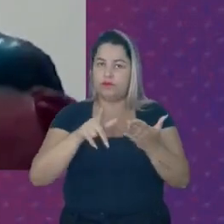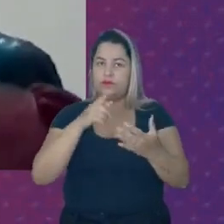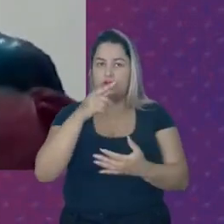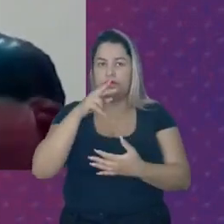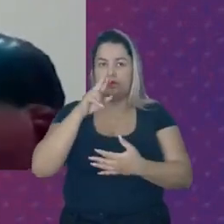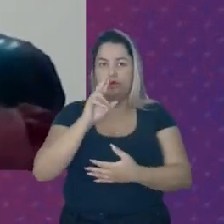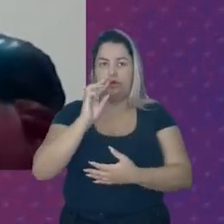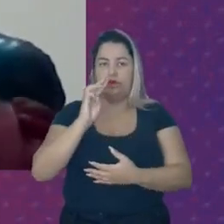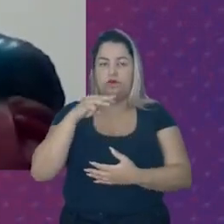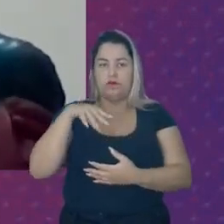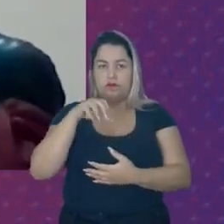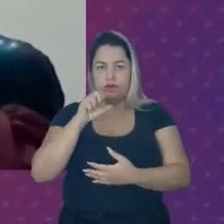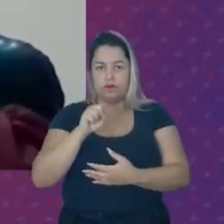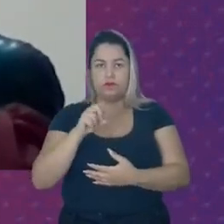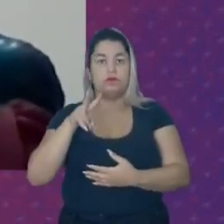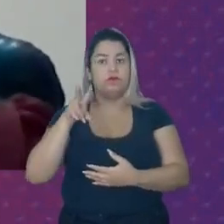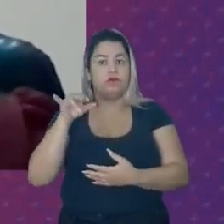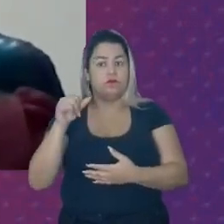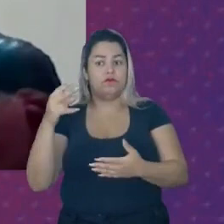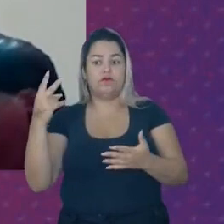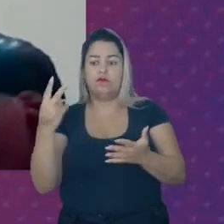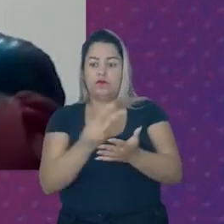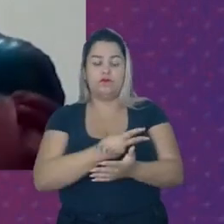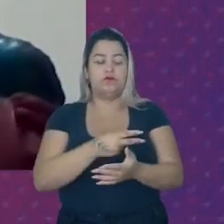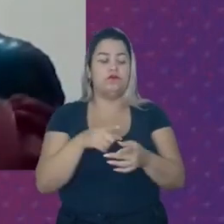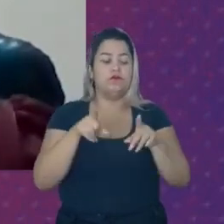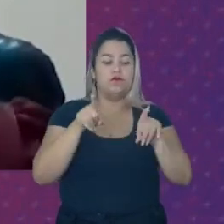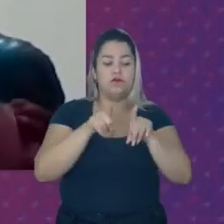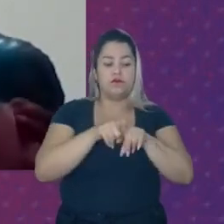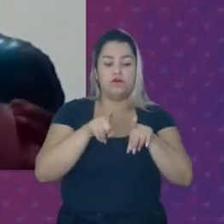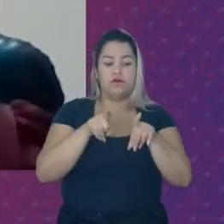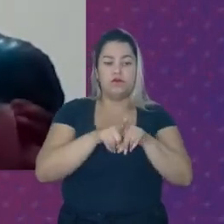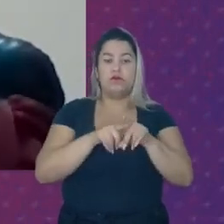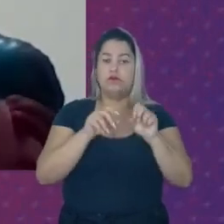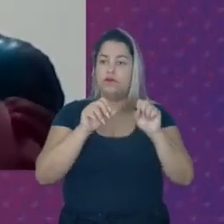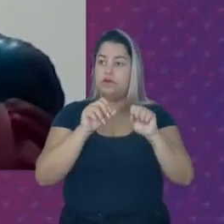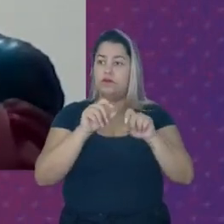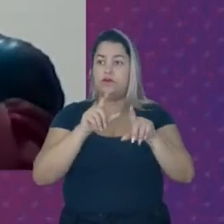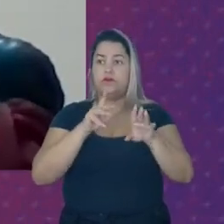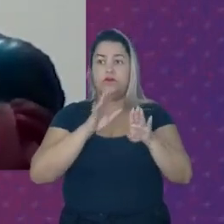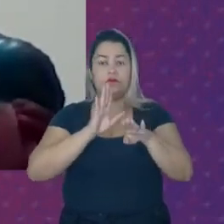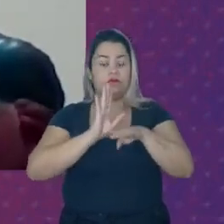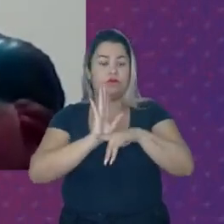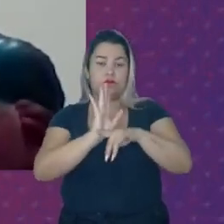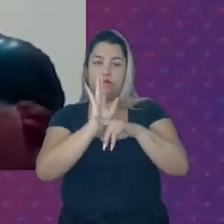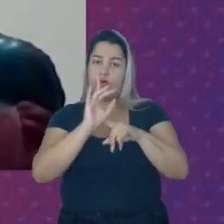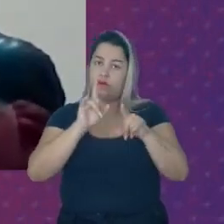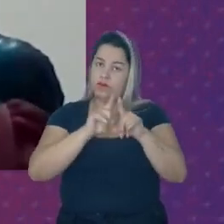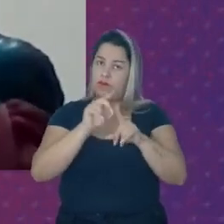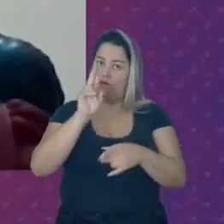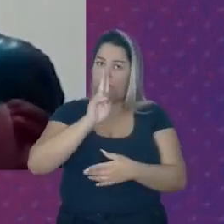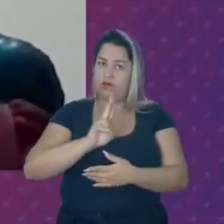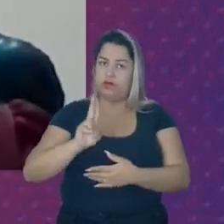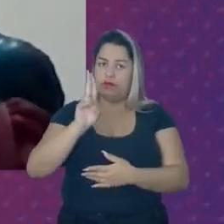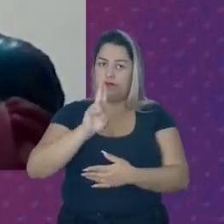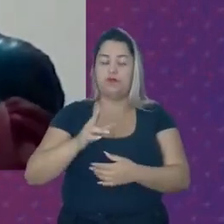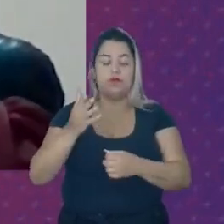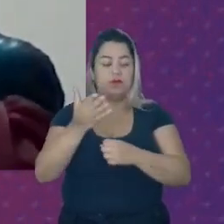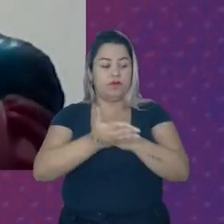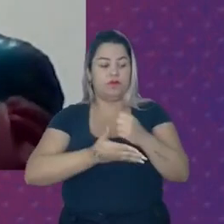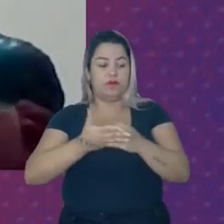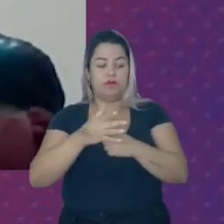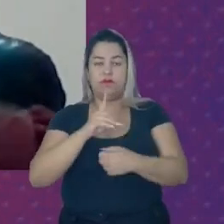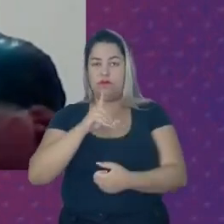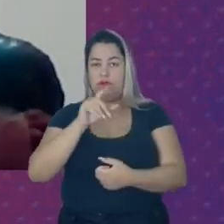que vão surgindo nesse rol da assistência, que é utilizado a base de